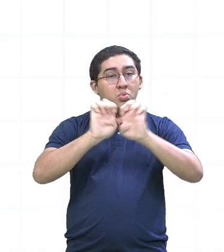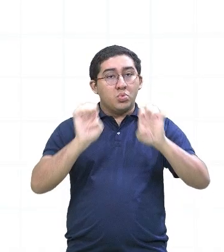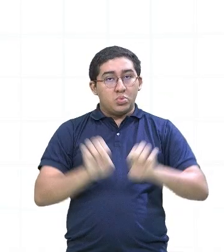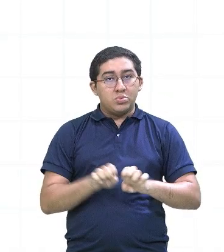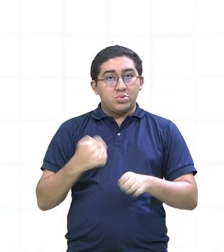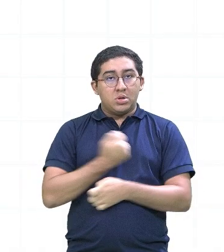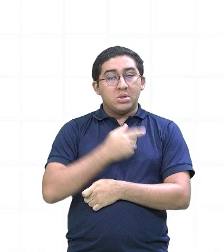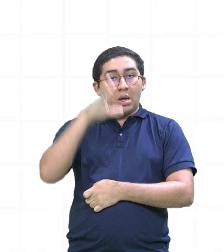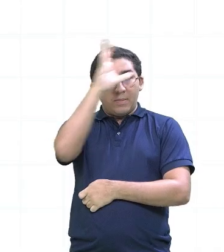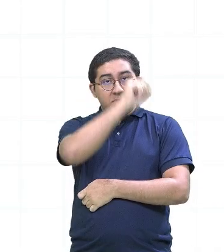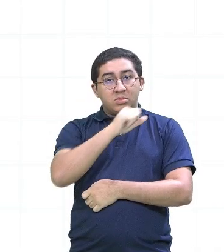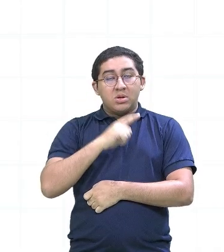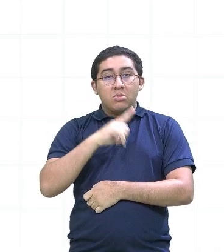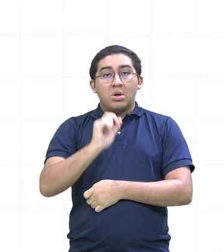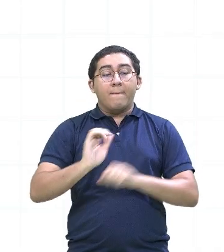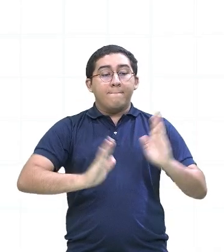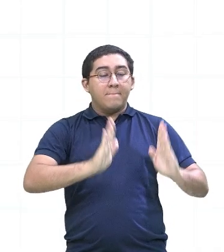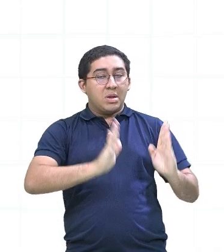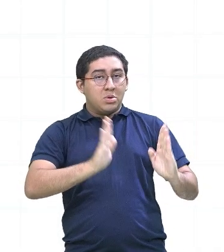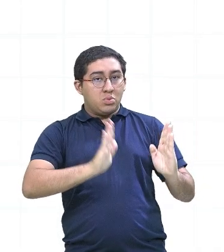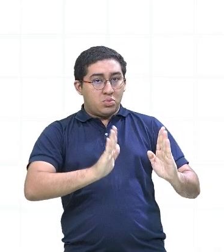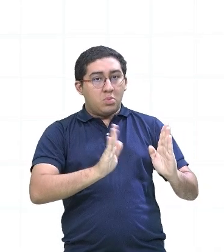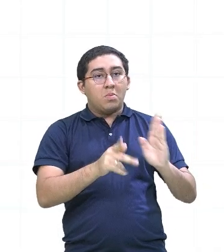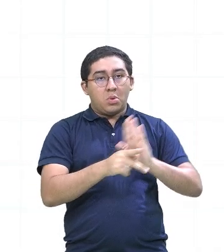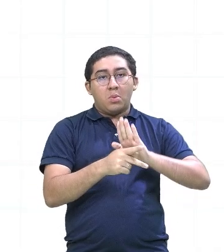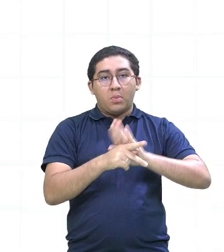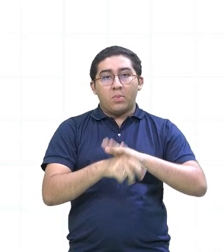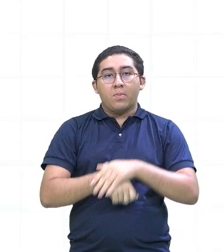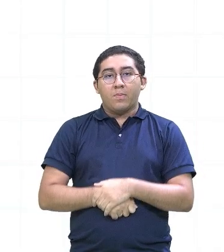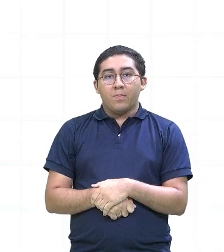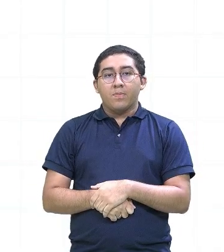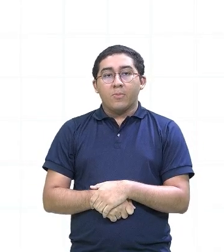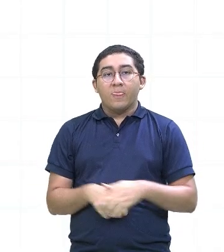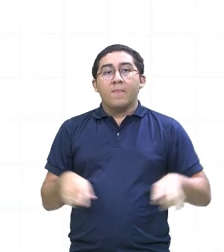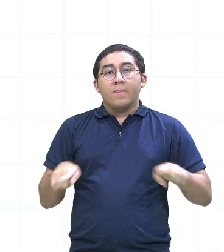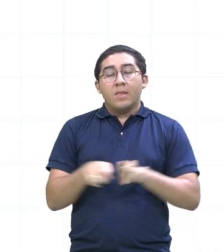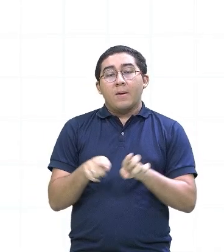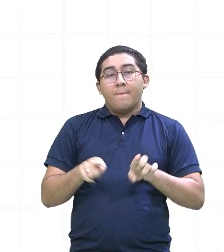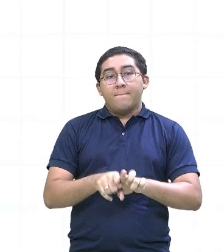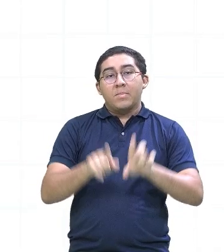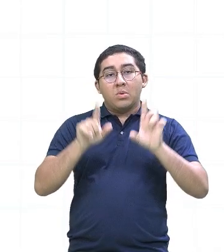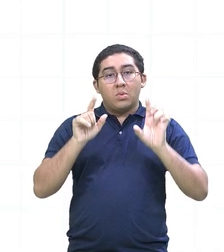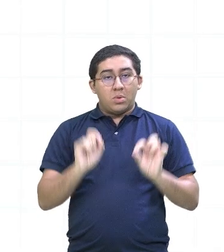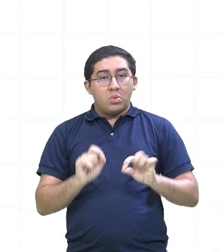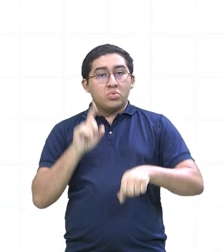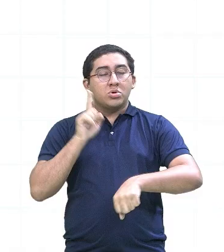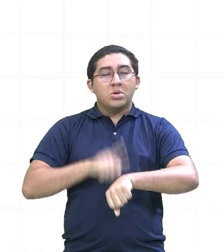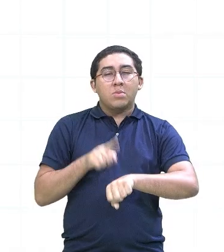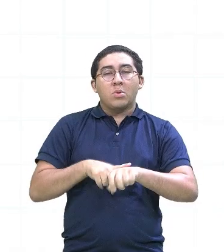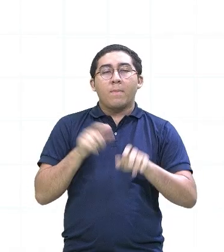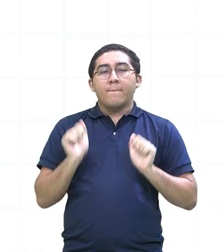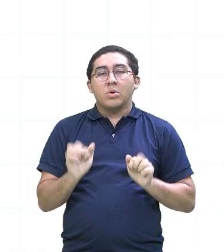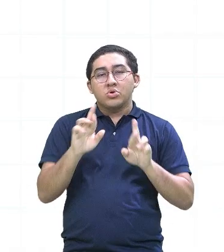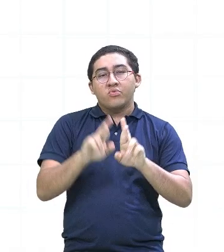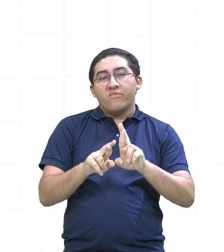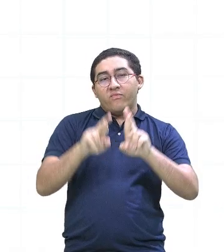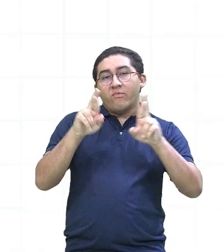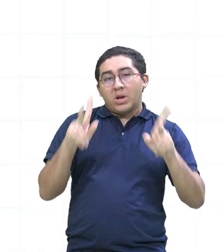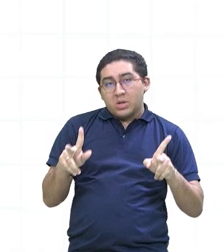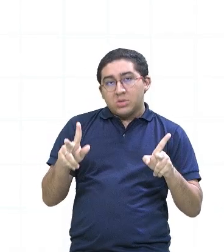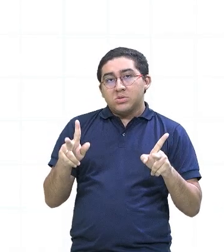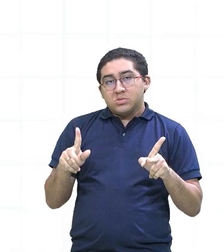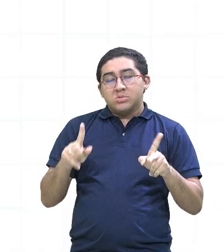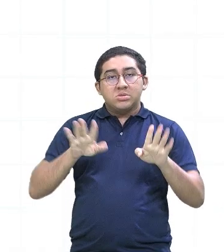é dividida em rounds, ou seja, assaltos. O tempo das disputas pode se diferenciar entre os